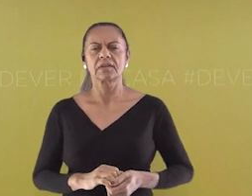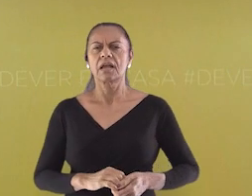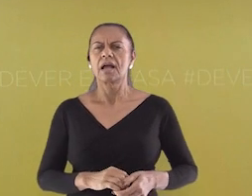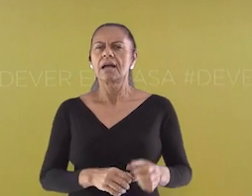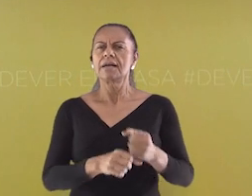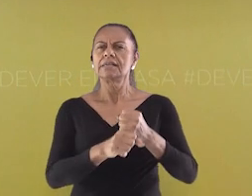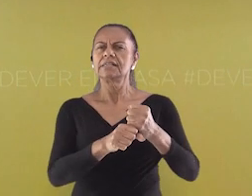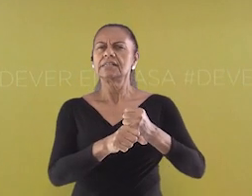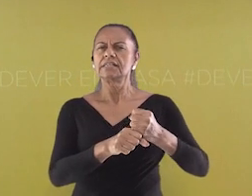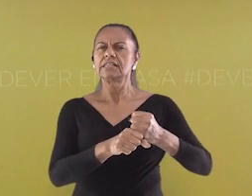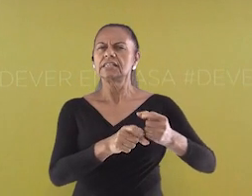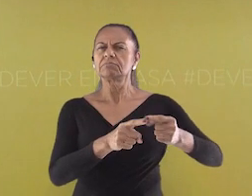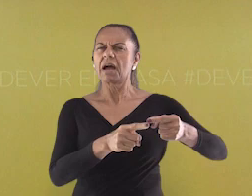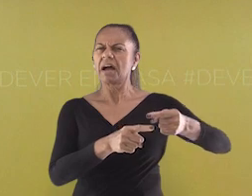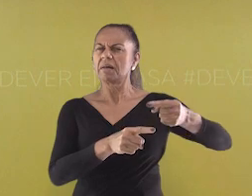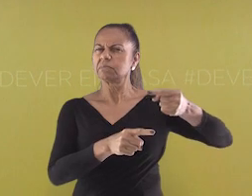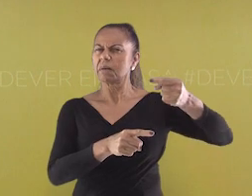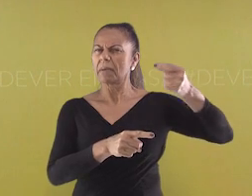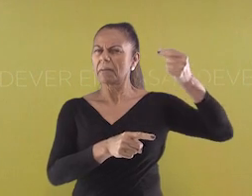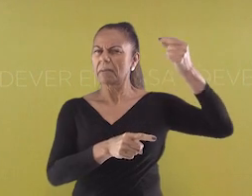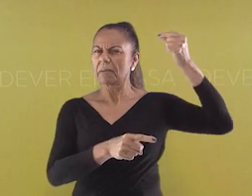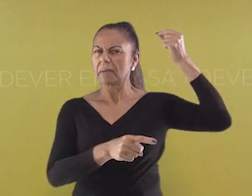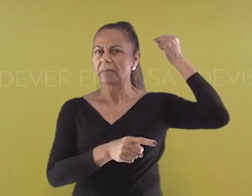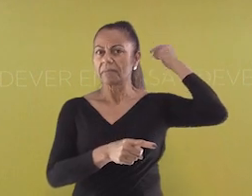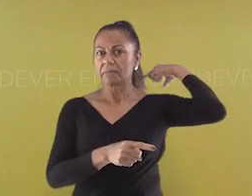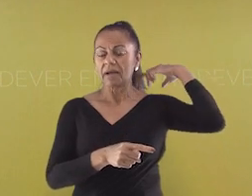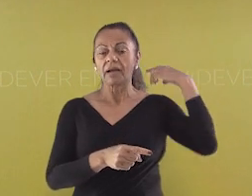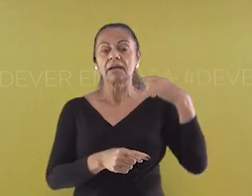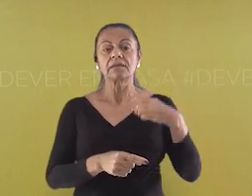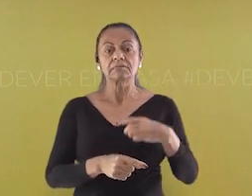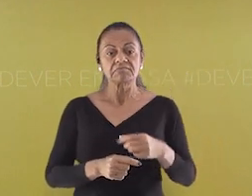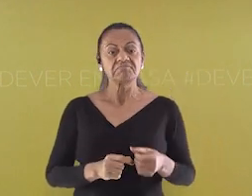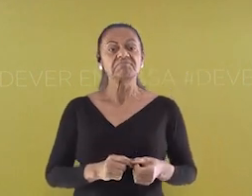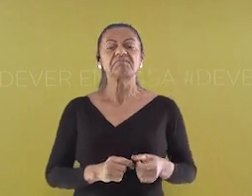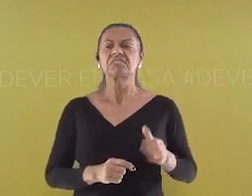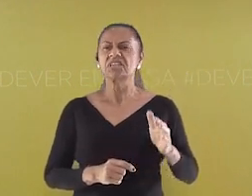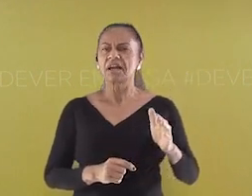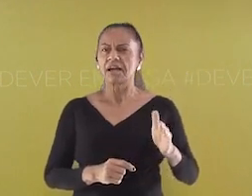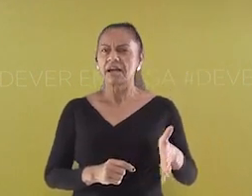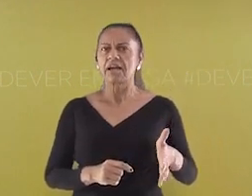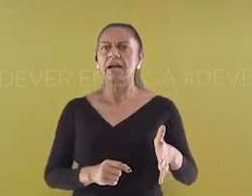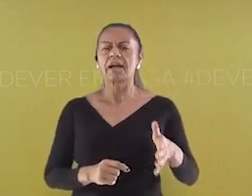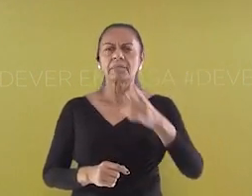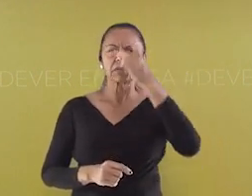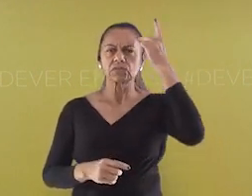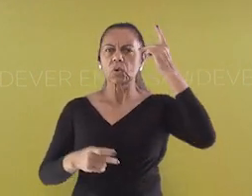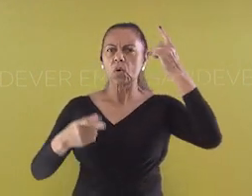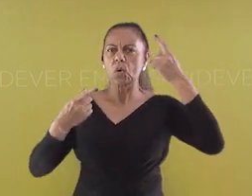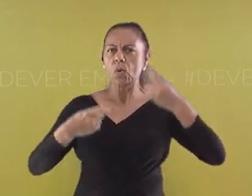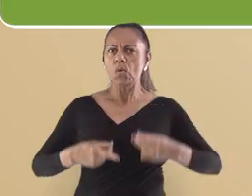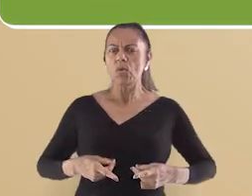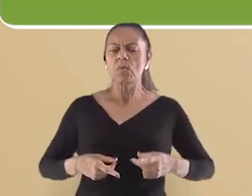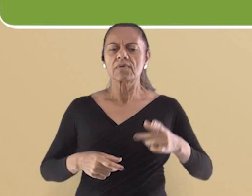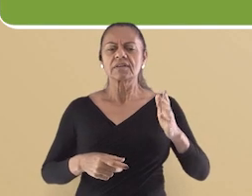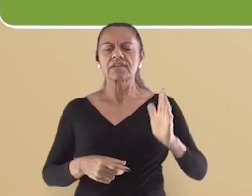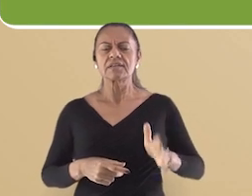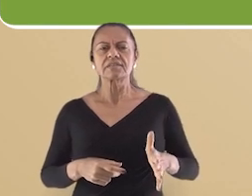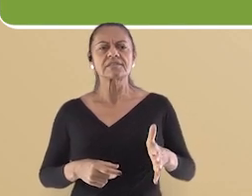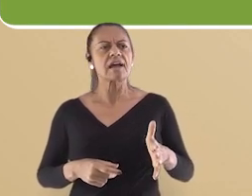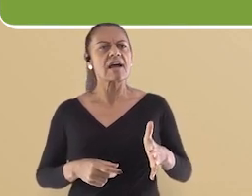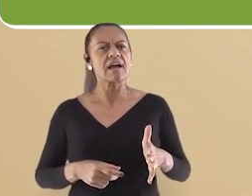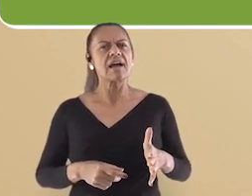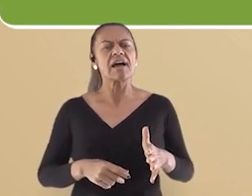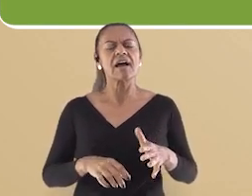Então vamos lá! Há muitos anos, a humanidade é fascinada com os fósseis. Eles já